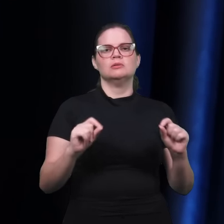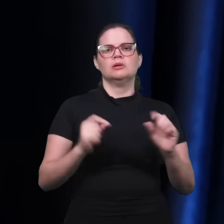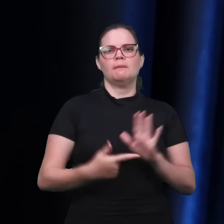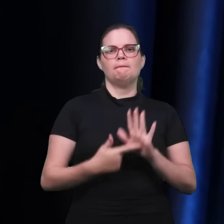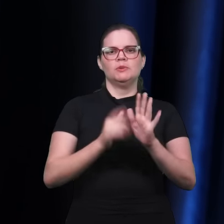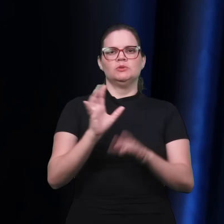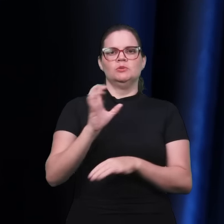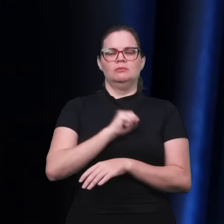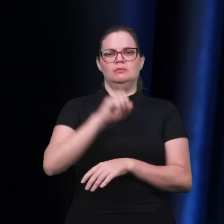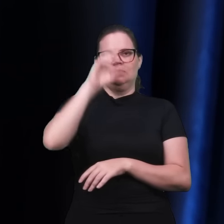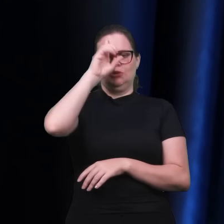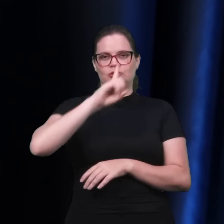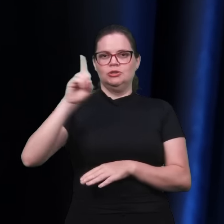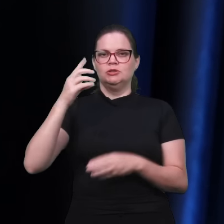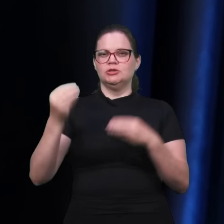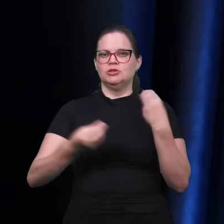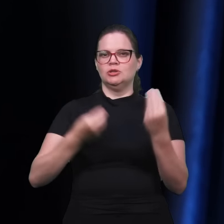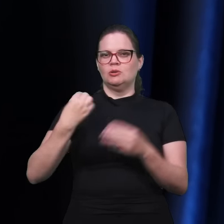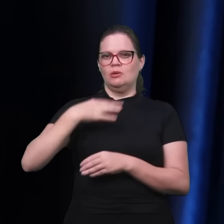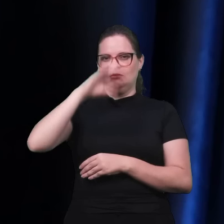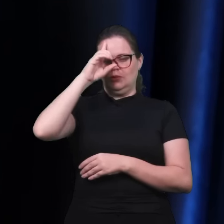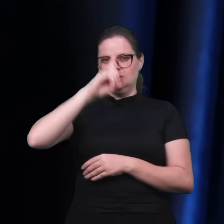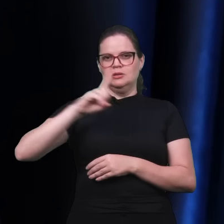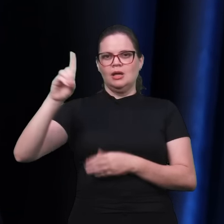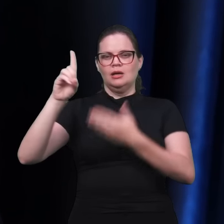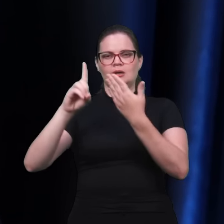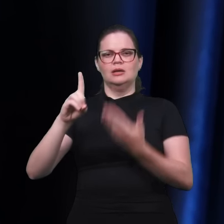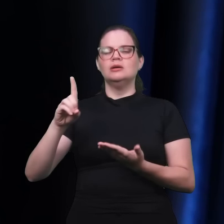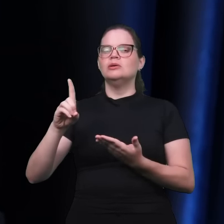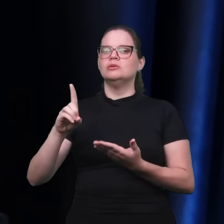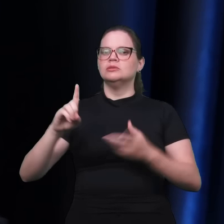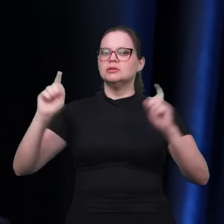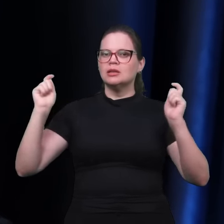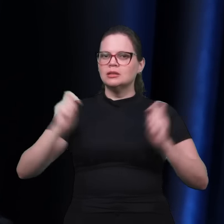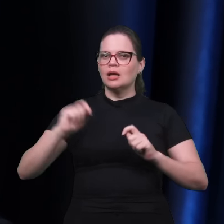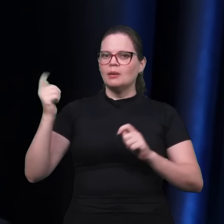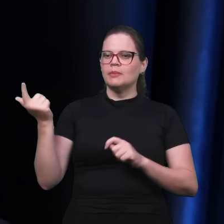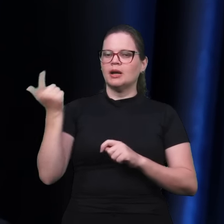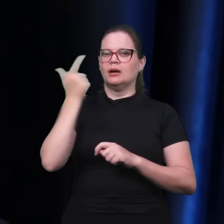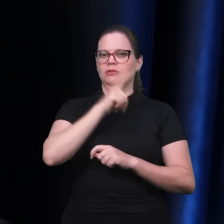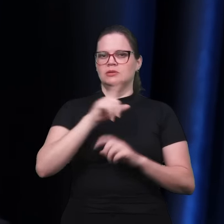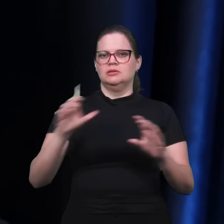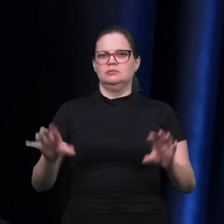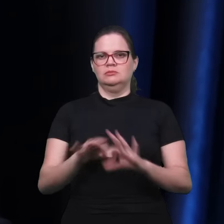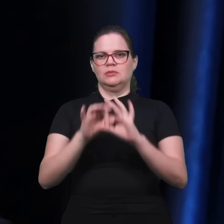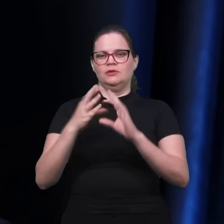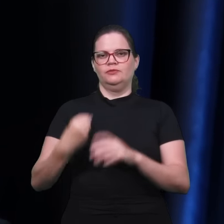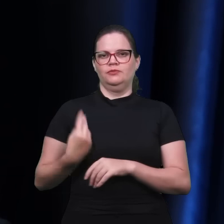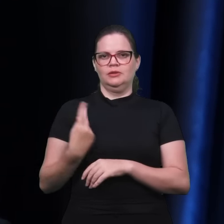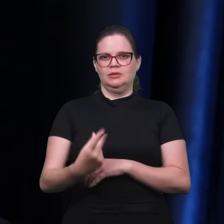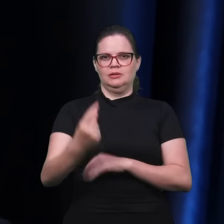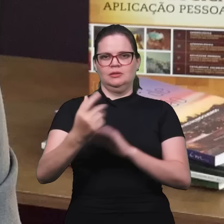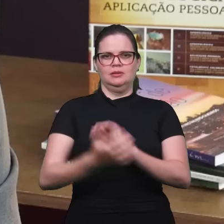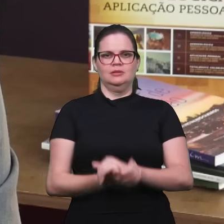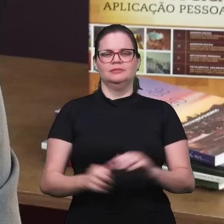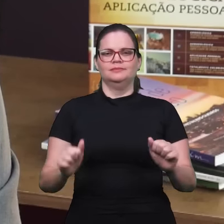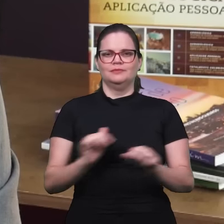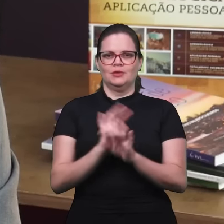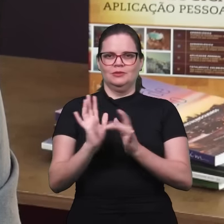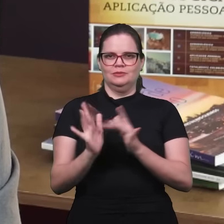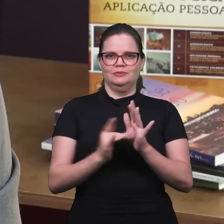de Deus, da intervenção de Deus para que o homem pudesse alcançar a vida eterna. Glória a Jesus, louvado seja o nome do Senhor. Nós